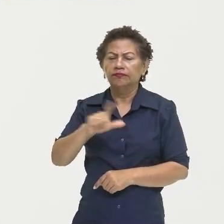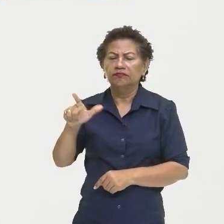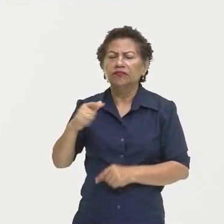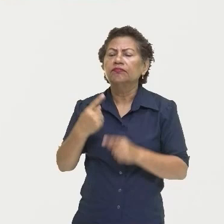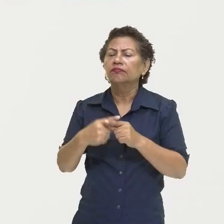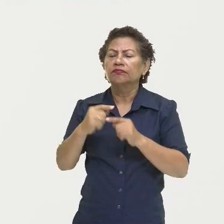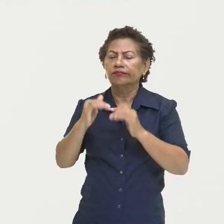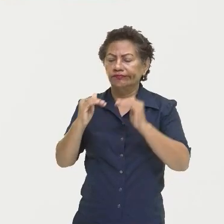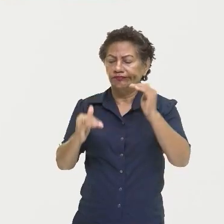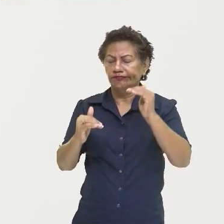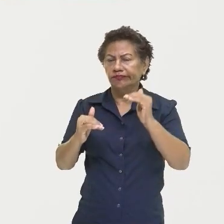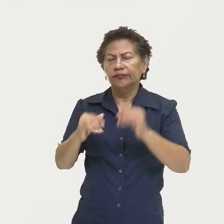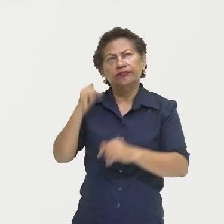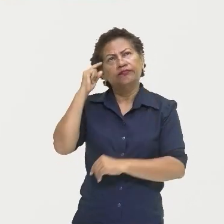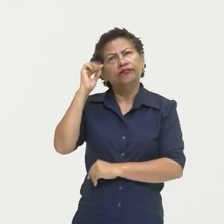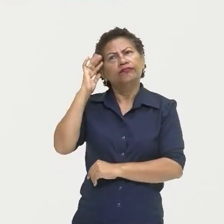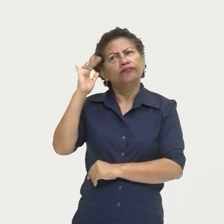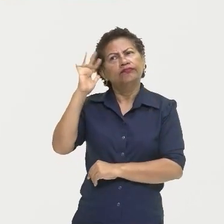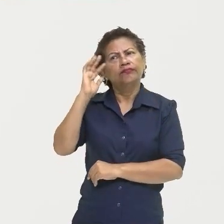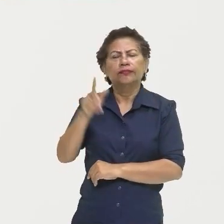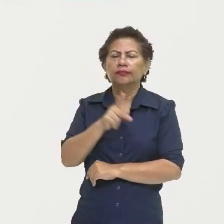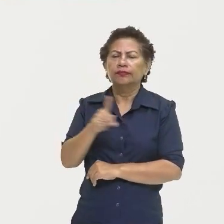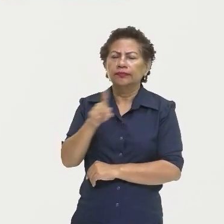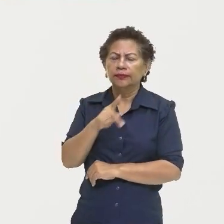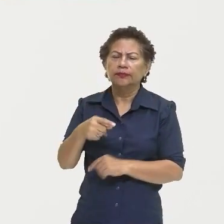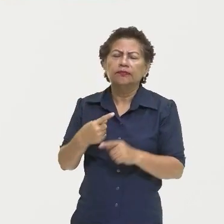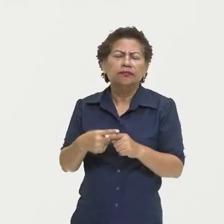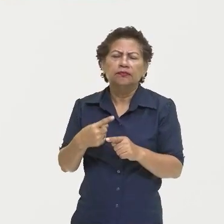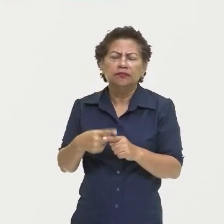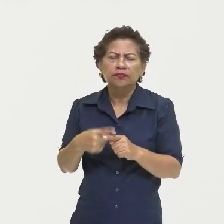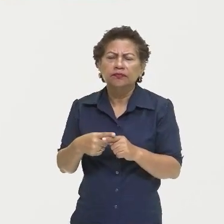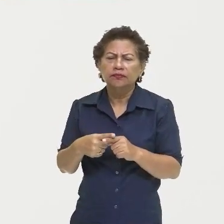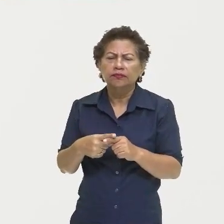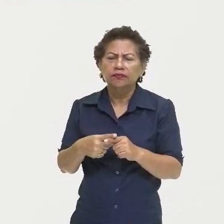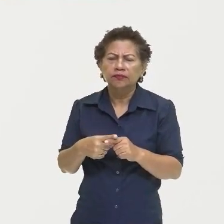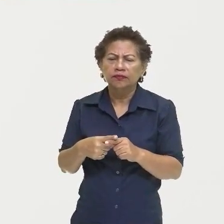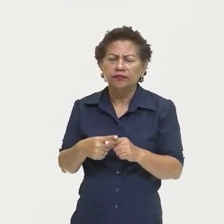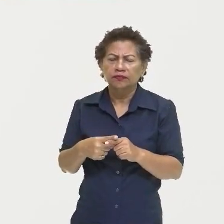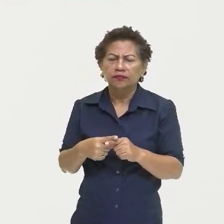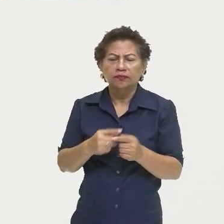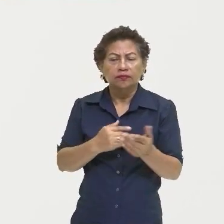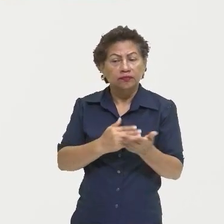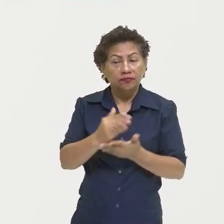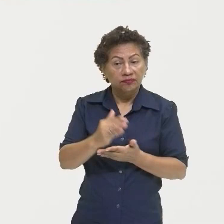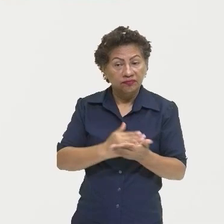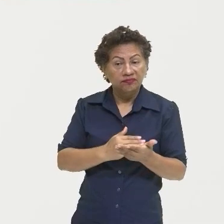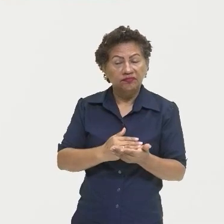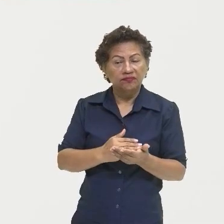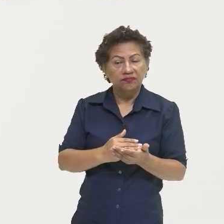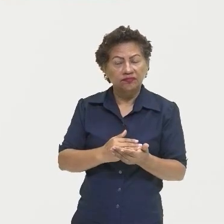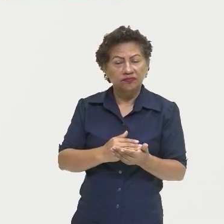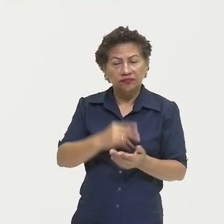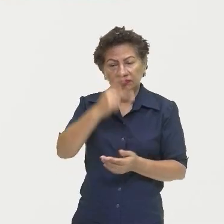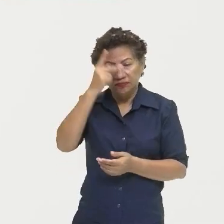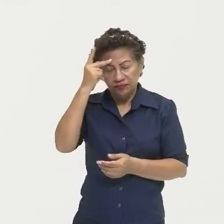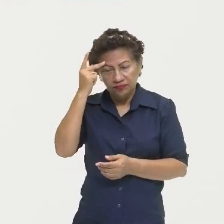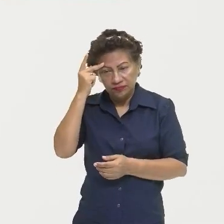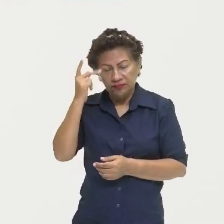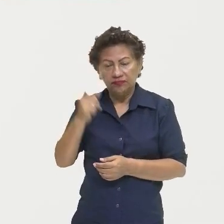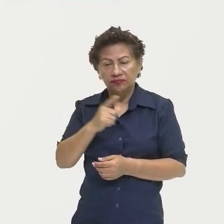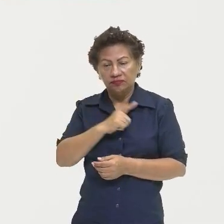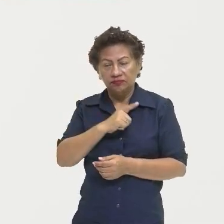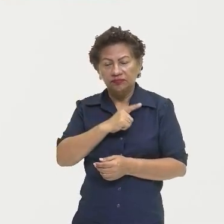né? Eu me questionei muito, né? Poxa, muita gente tem acesso, né, à TV, tem acesso à